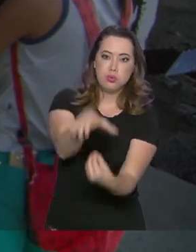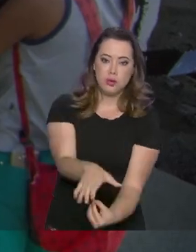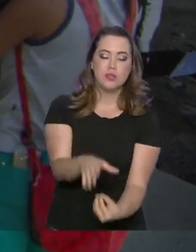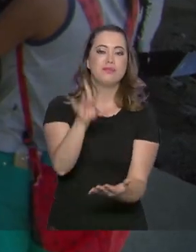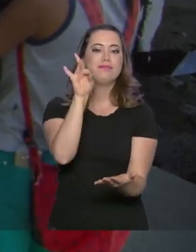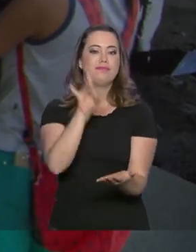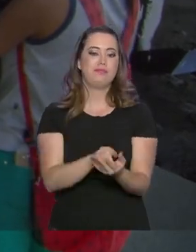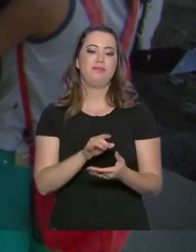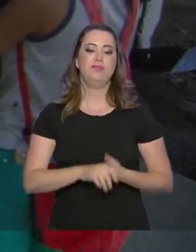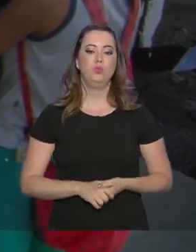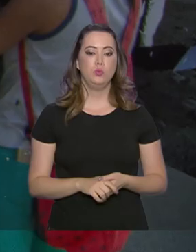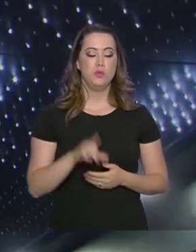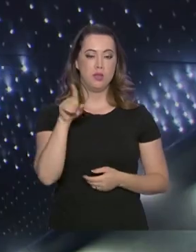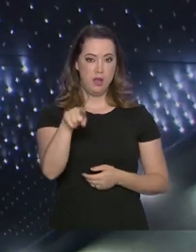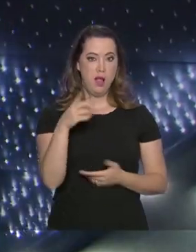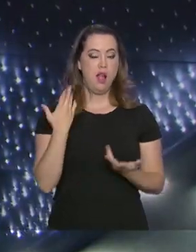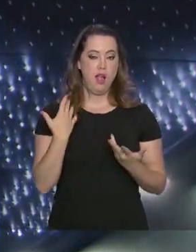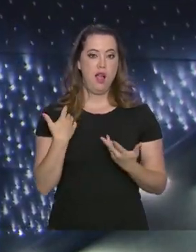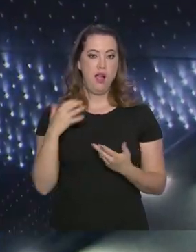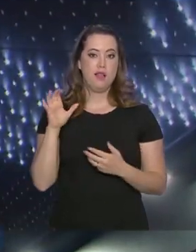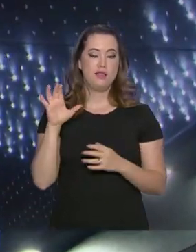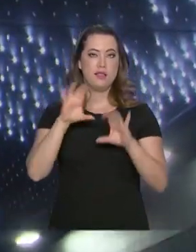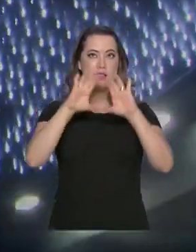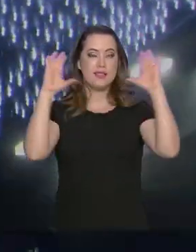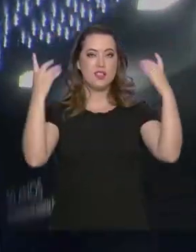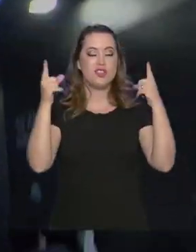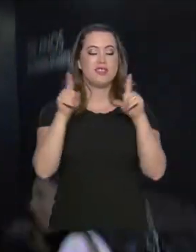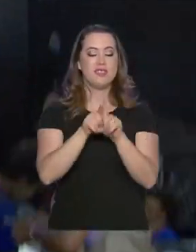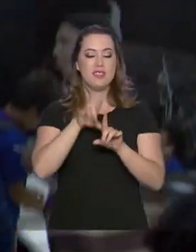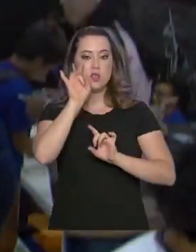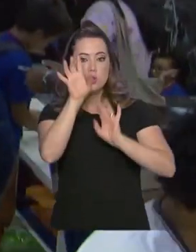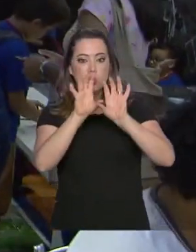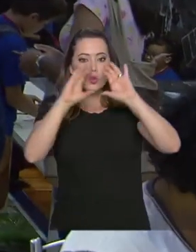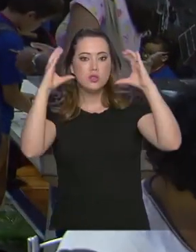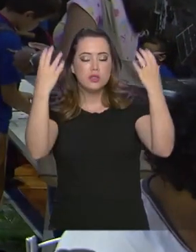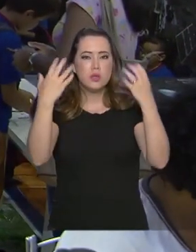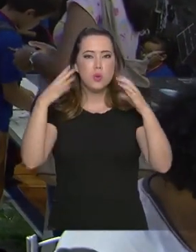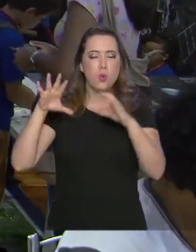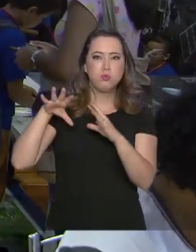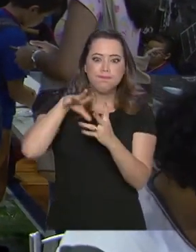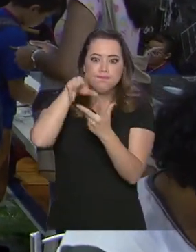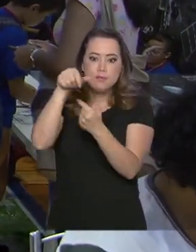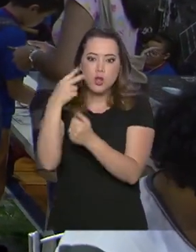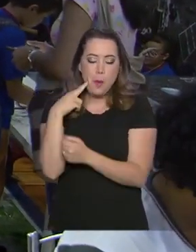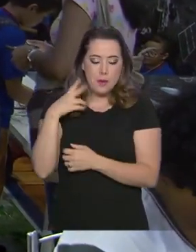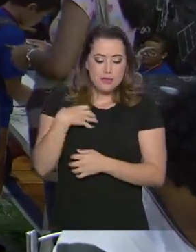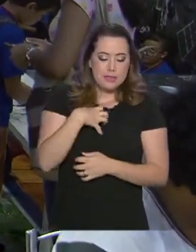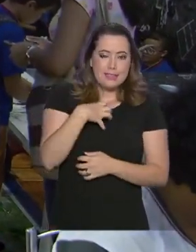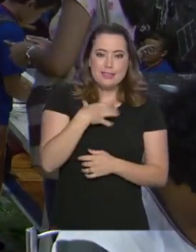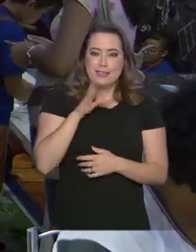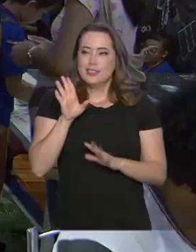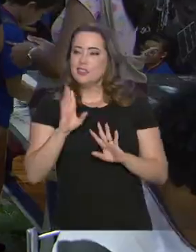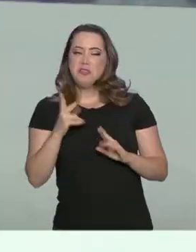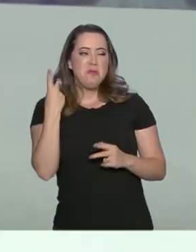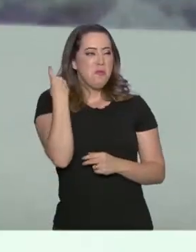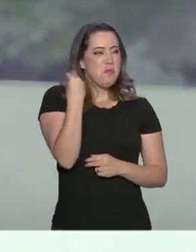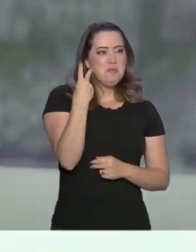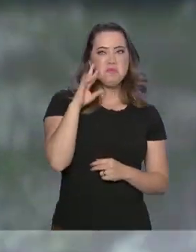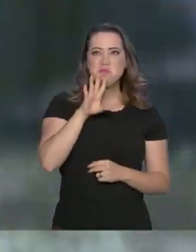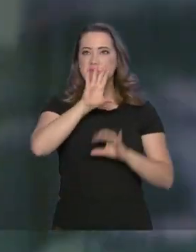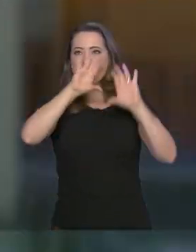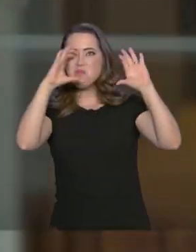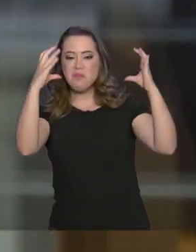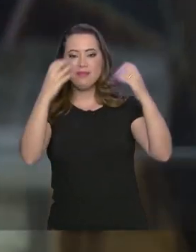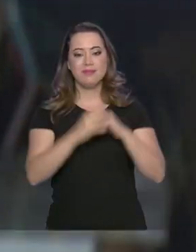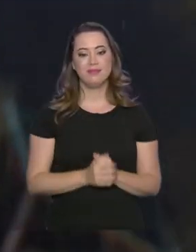Na Agência Espacial Brasileira, o teto lembra o espaço para que o visitante já se sinta ambientado. Os